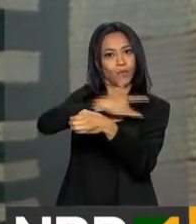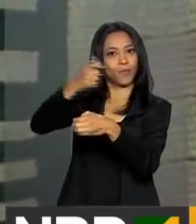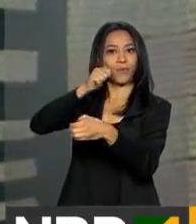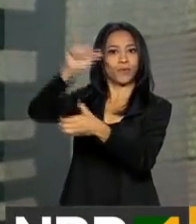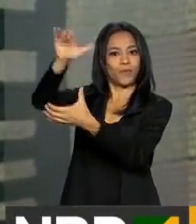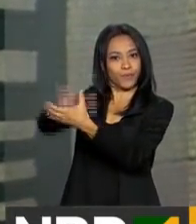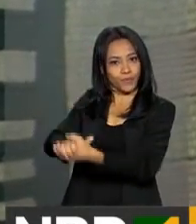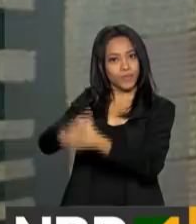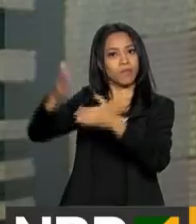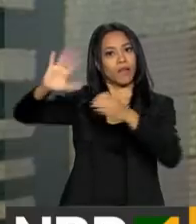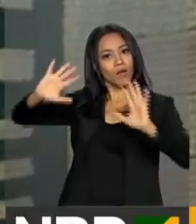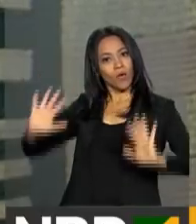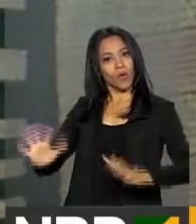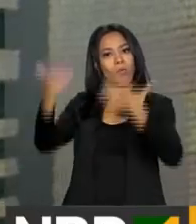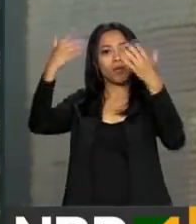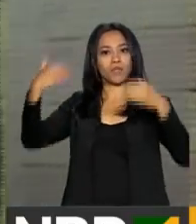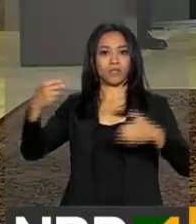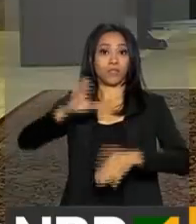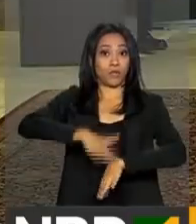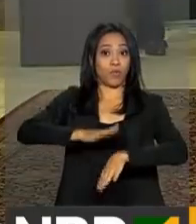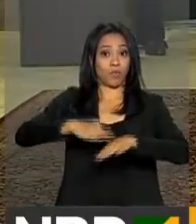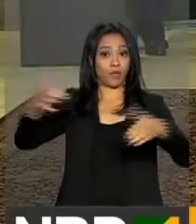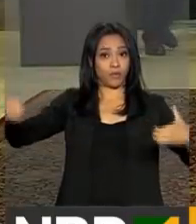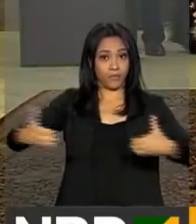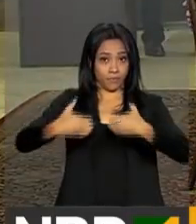senhora para comemorarmos este momento.